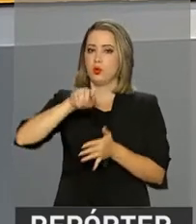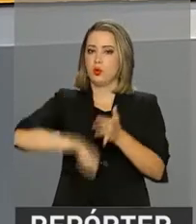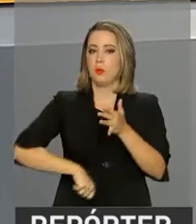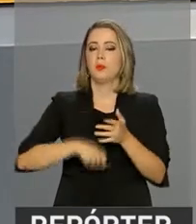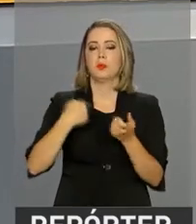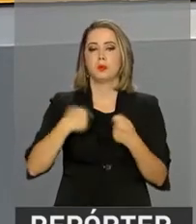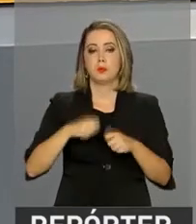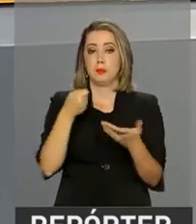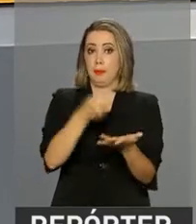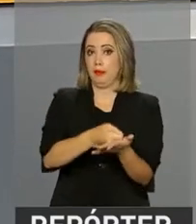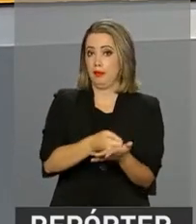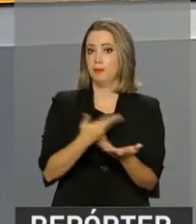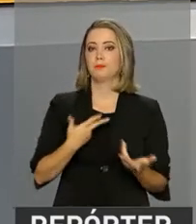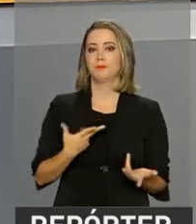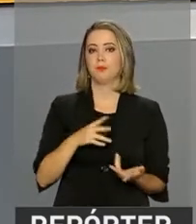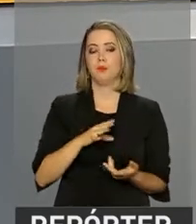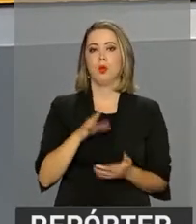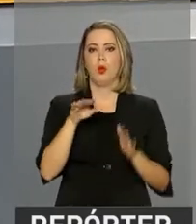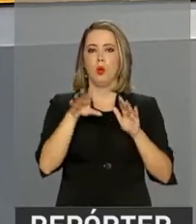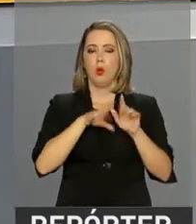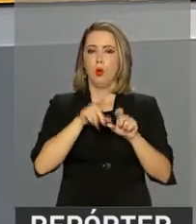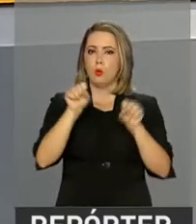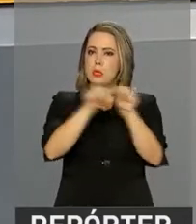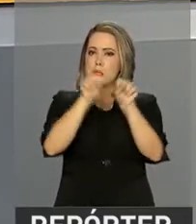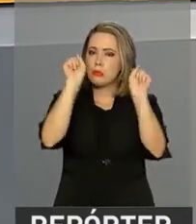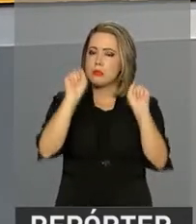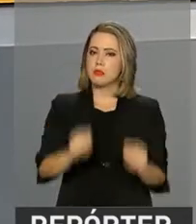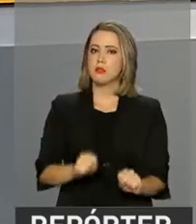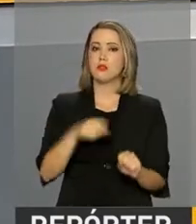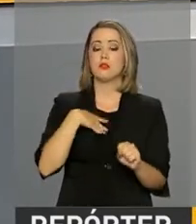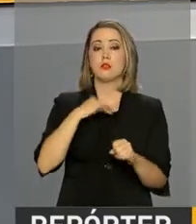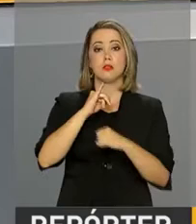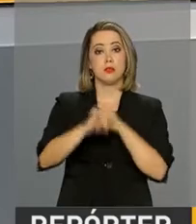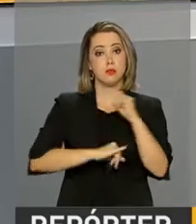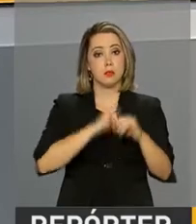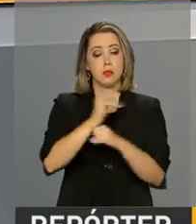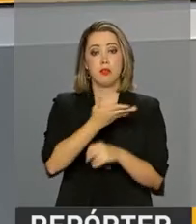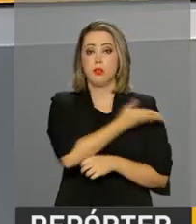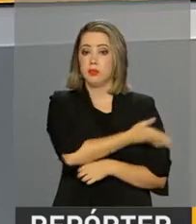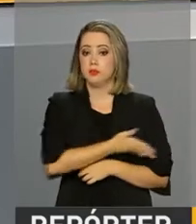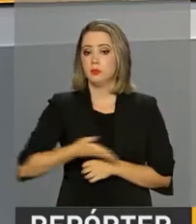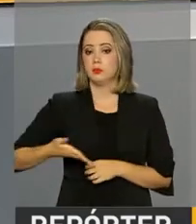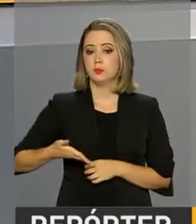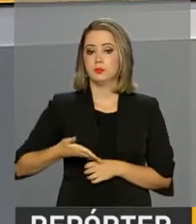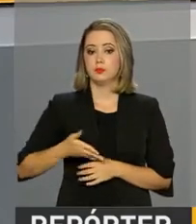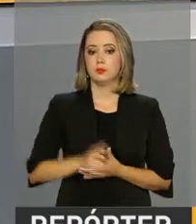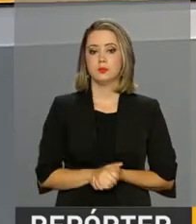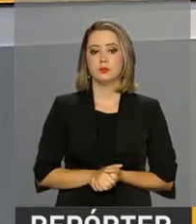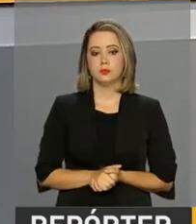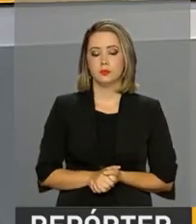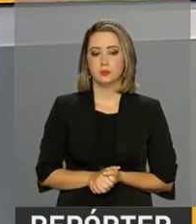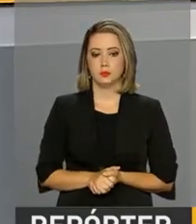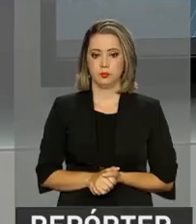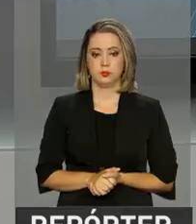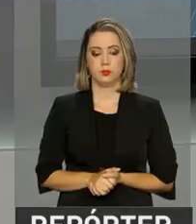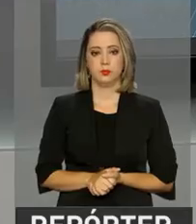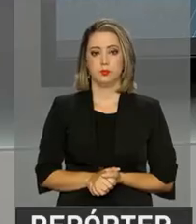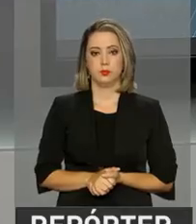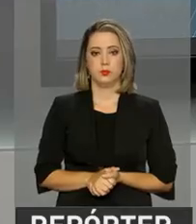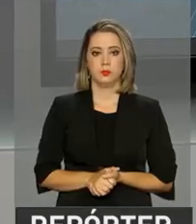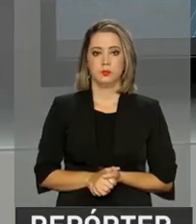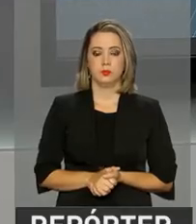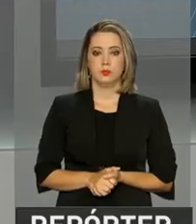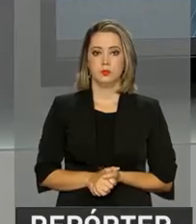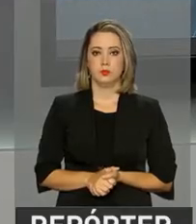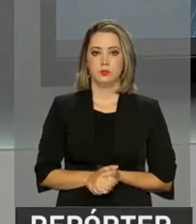devido. O programa para preencher e enviar a declaração está na página da Receita Federal na internet.